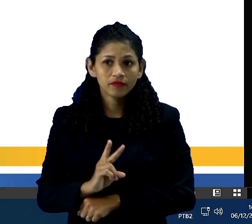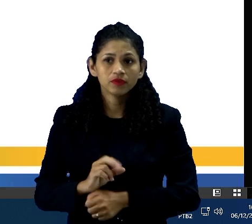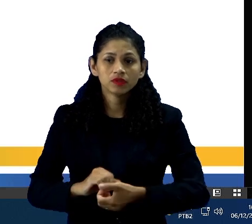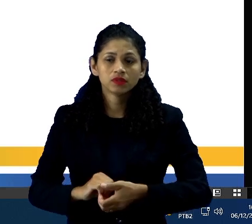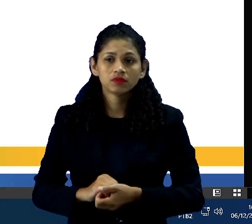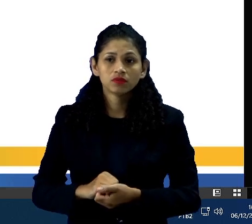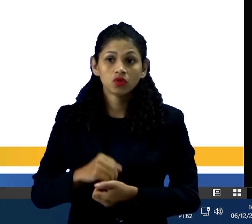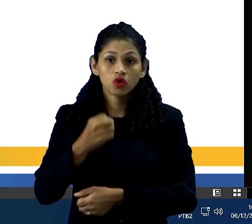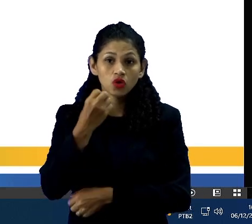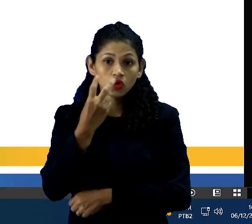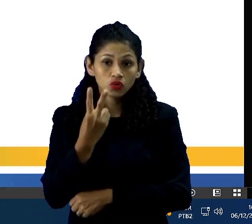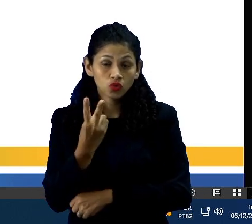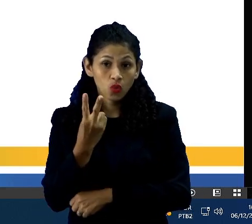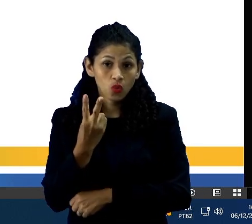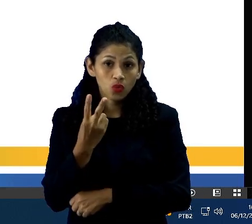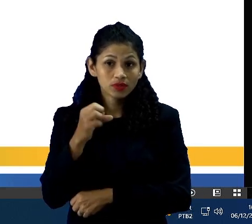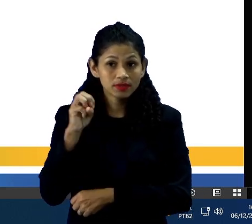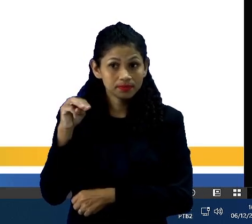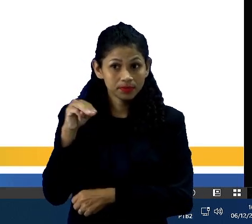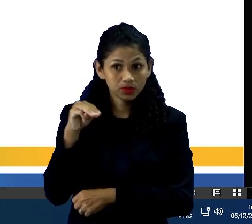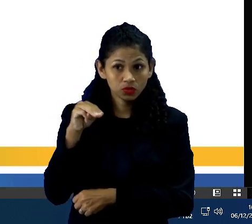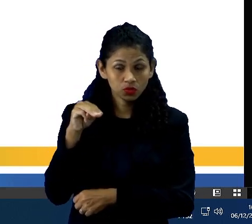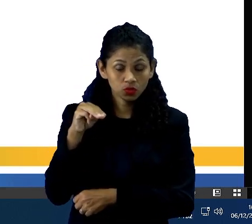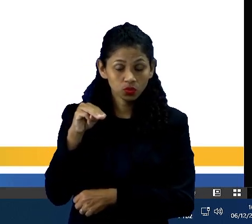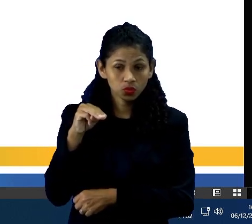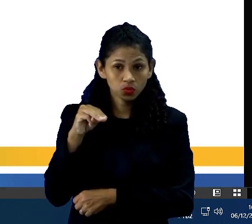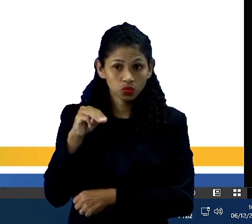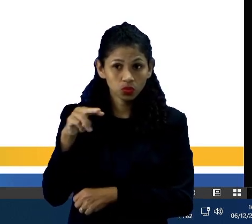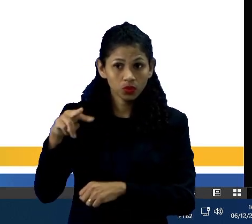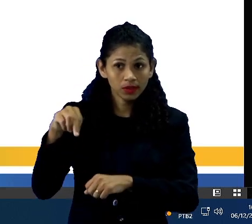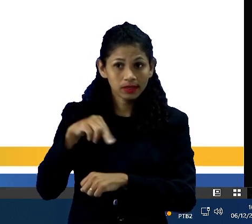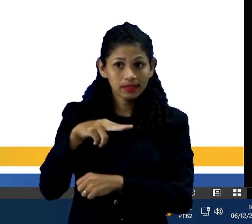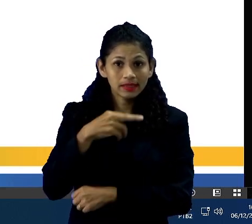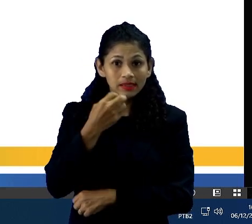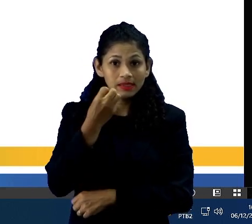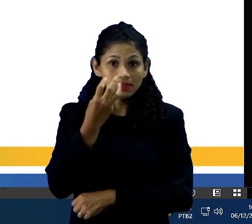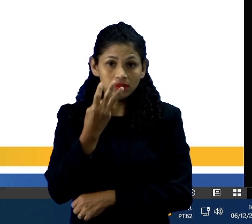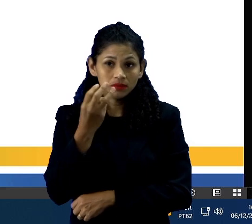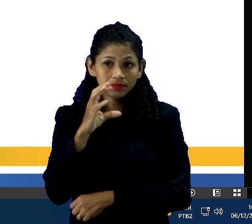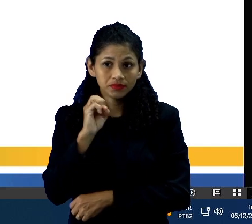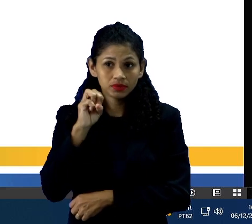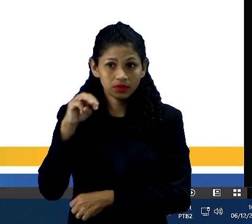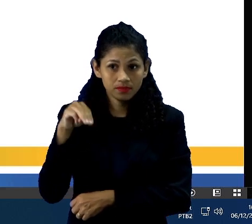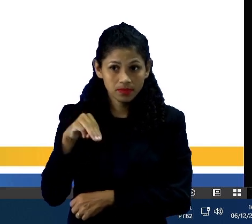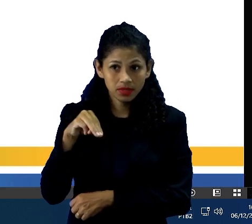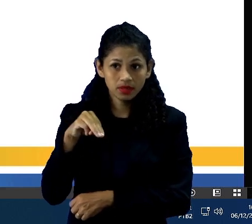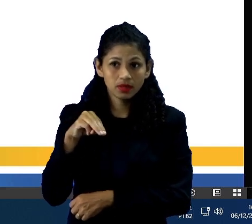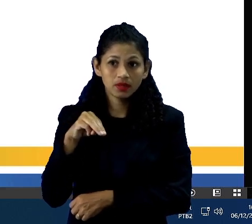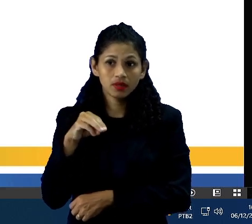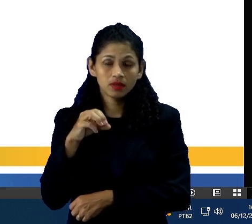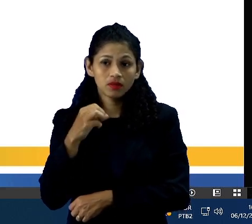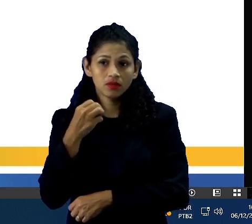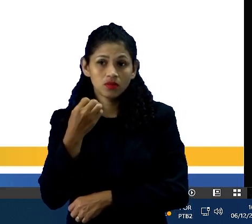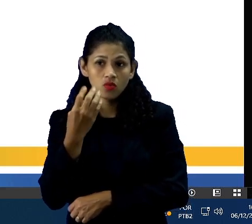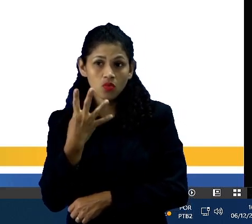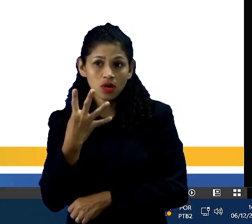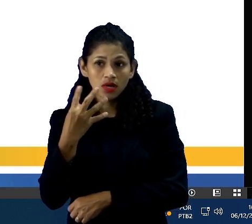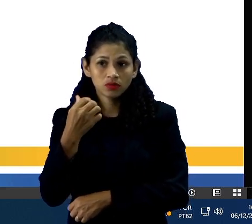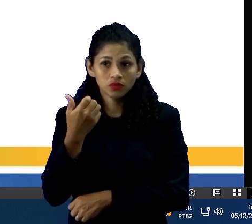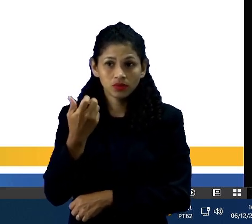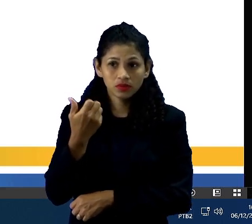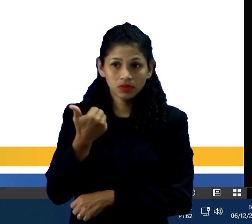ele vai em 30 metros. 4 minutos, 15 metros. 5